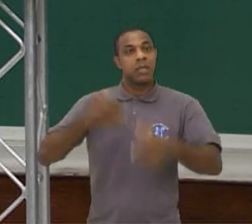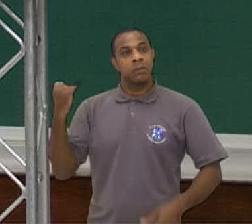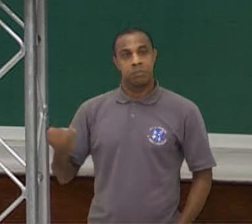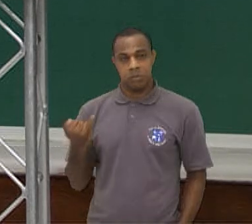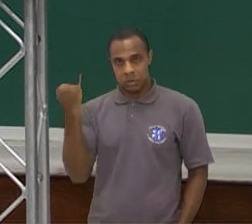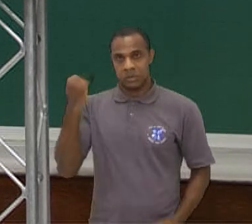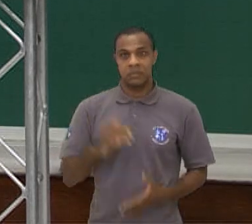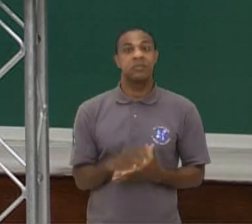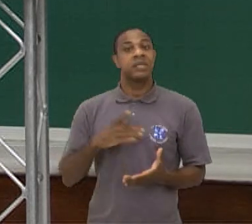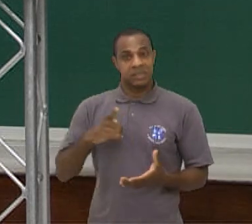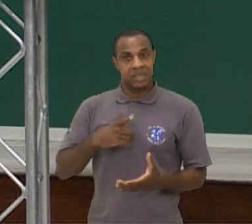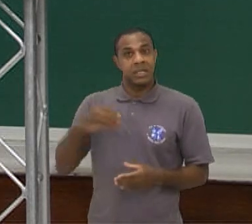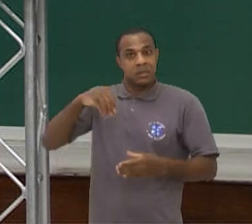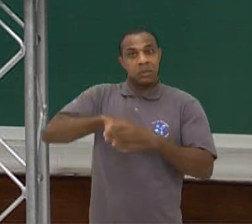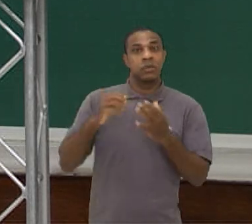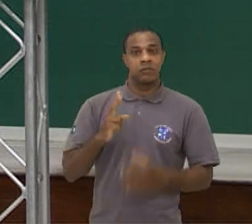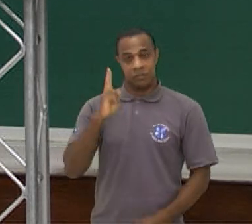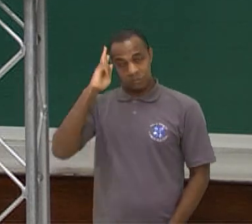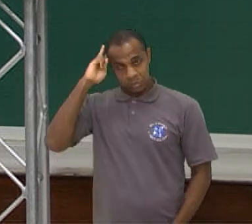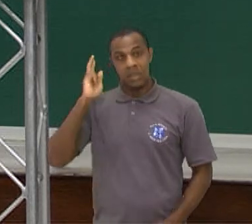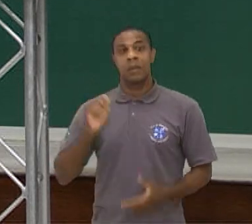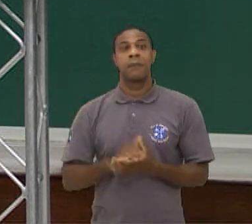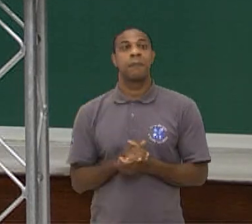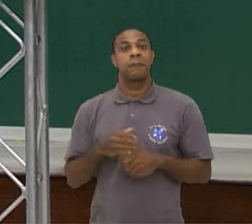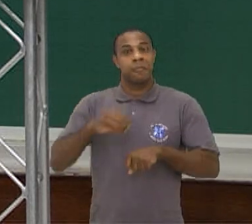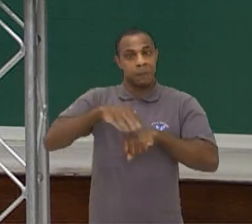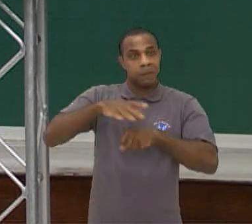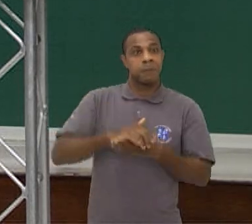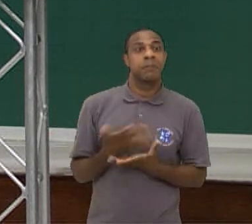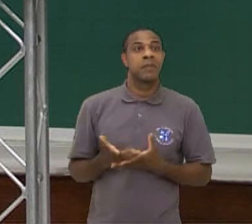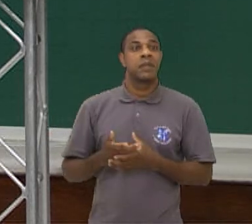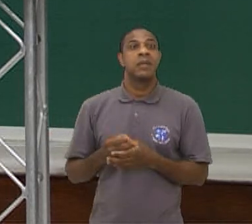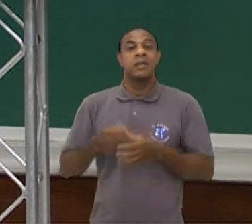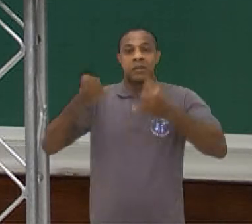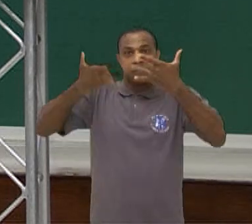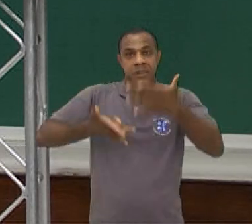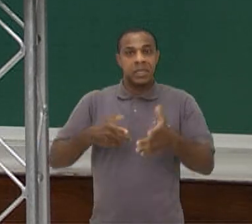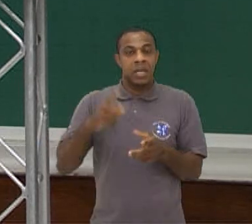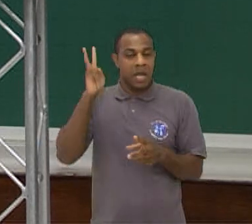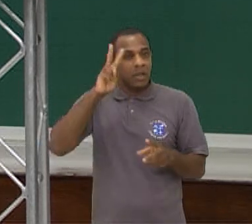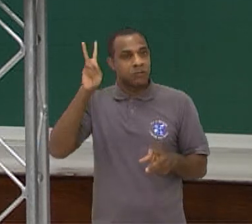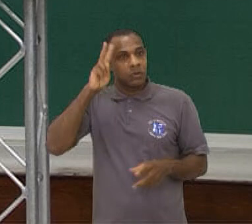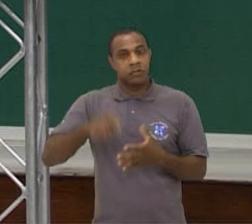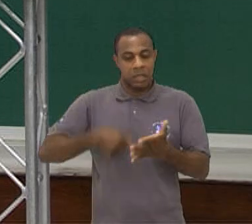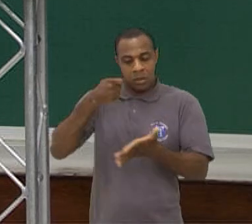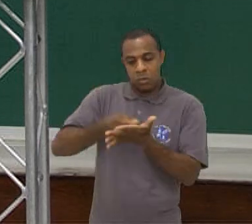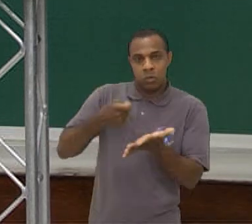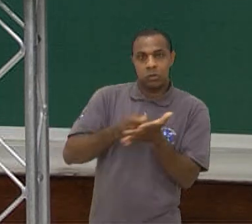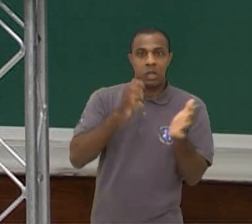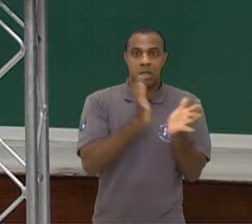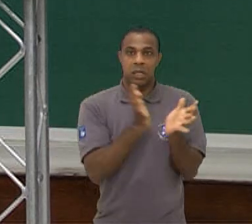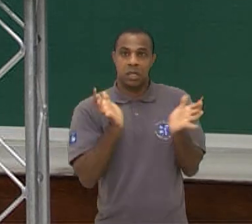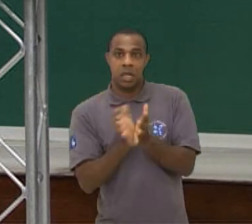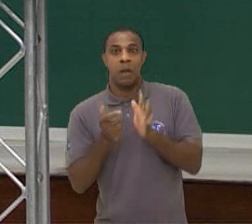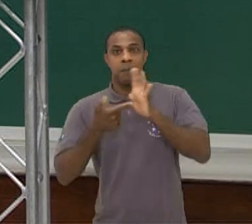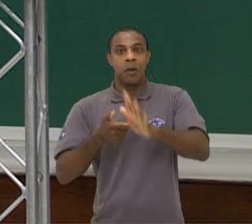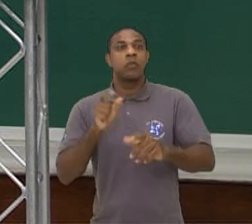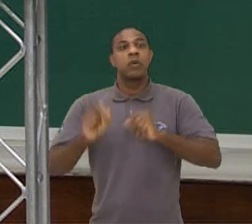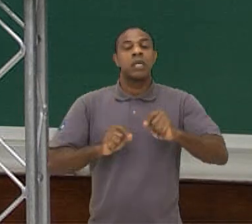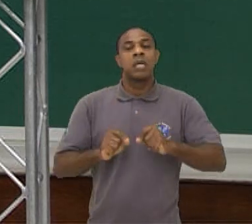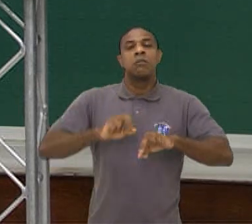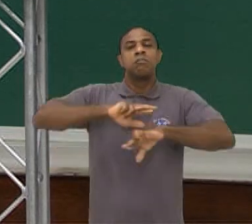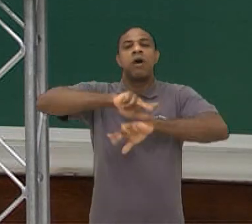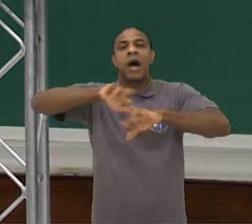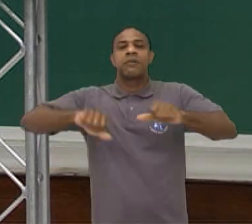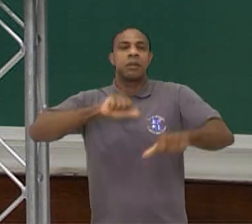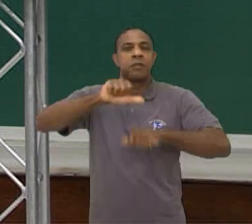muito nos vestibulares. O trecho do Manifesto Comunista faz uma análise histórica a partir da luta de classes, demonstra as várias